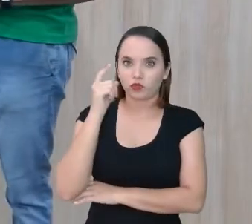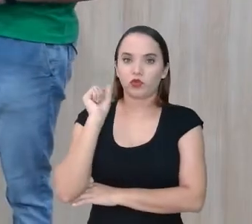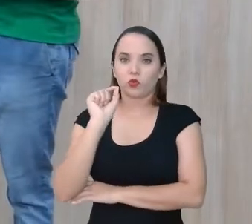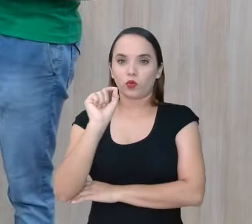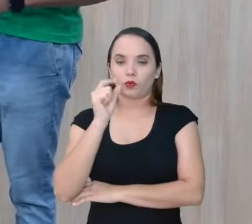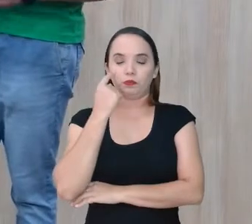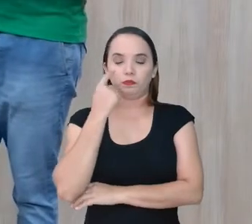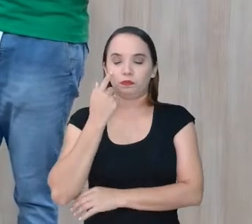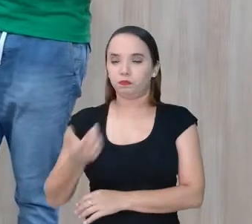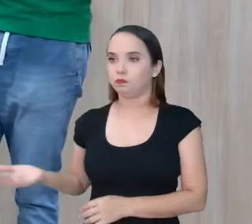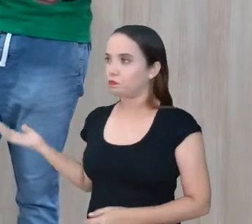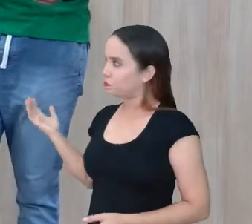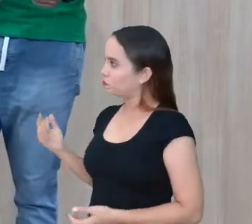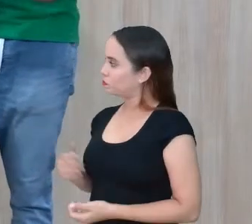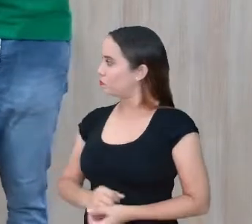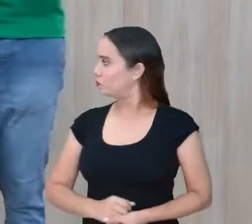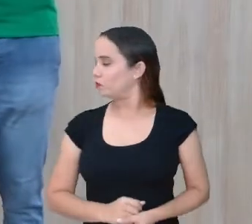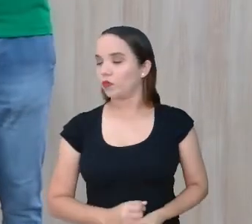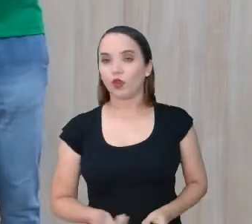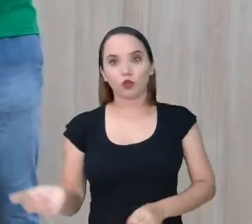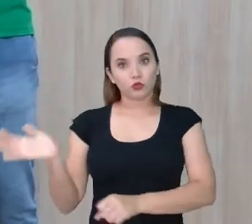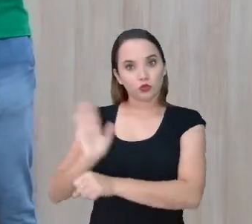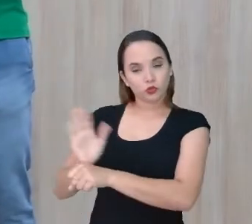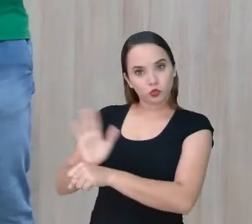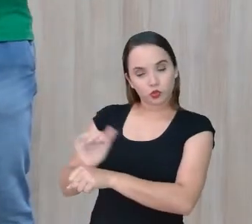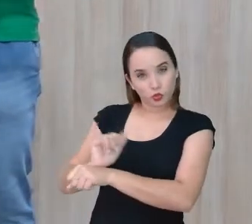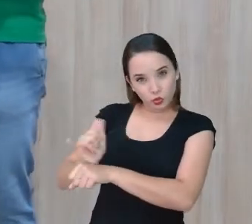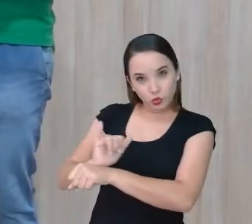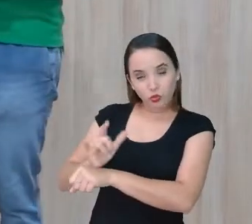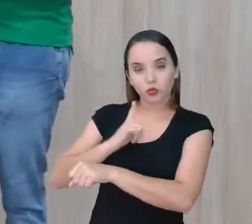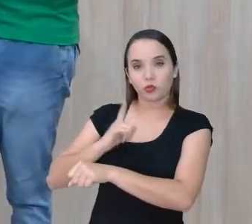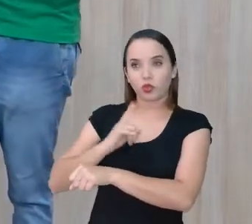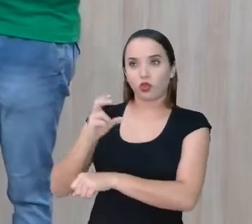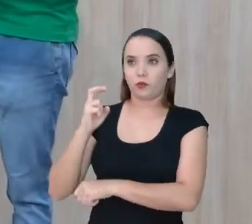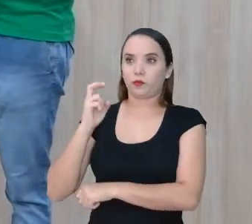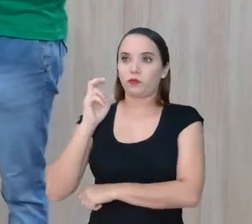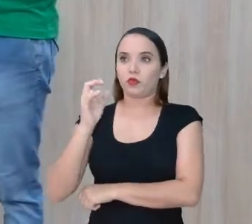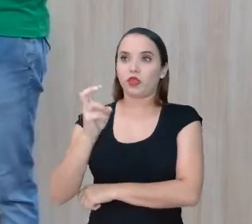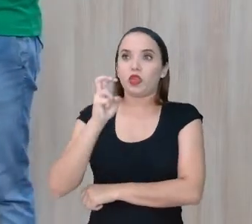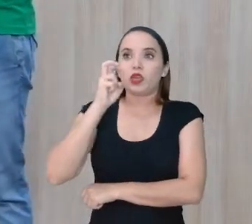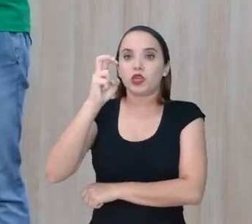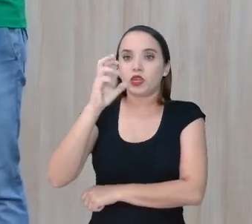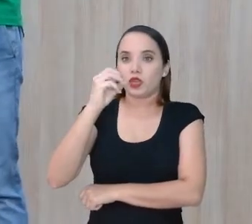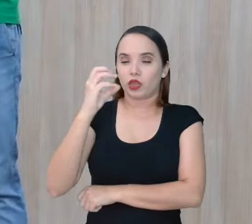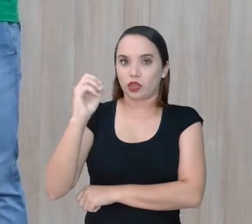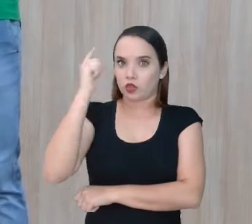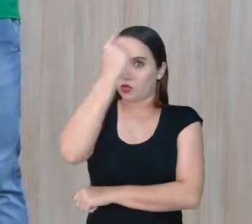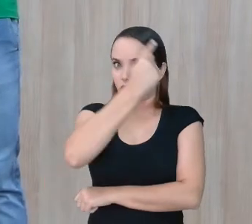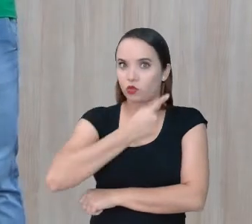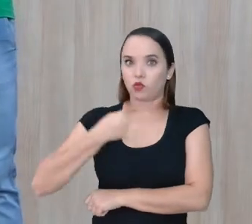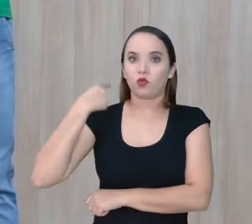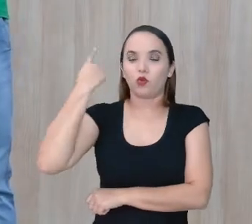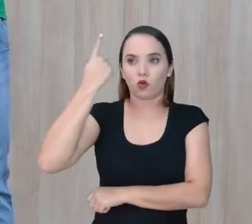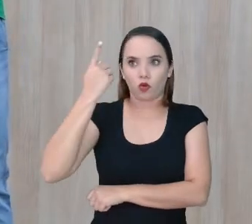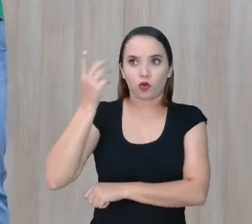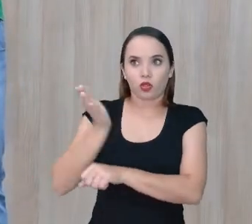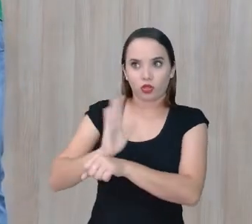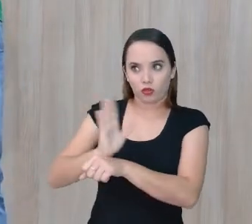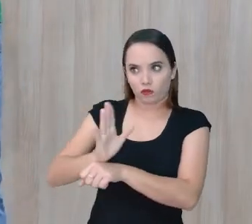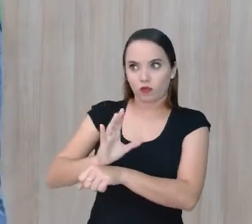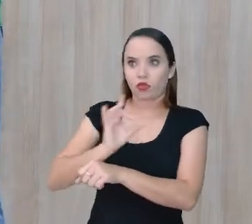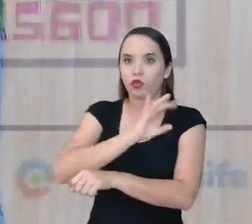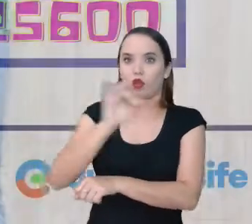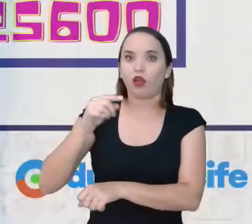o seguinte, que no YouTube, 500 horas, certo, de vídeo são postados por minuto. E a pergunta